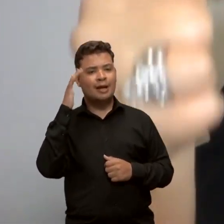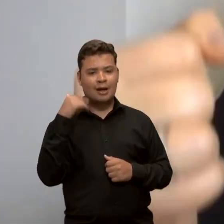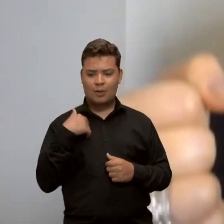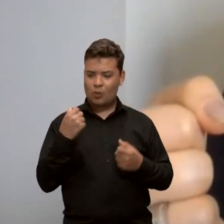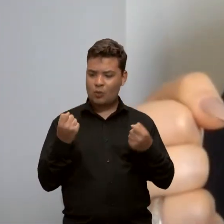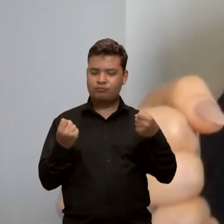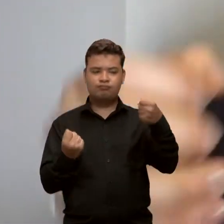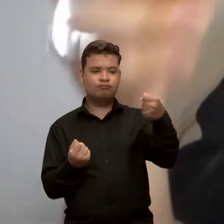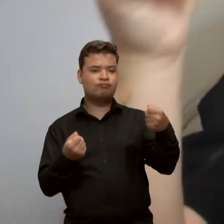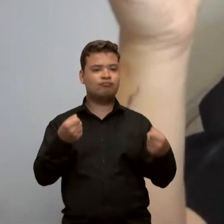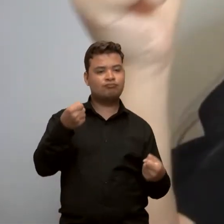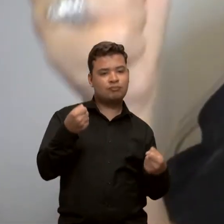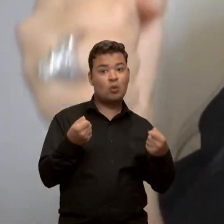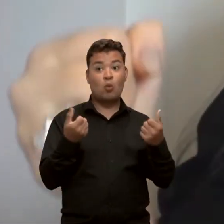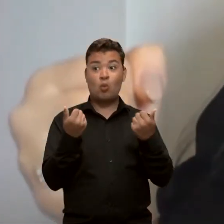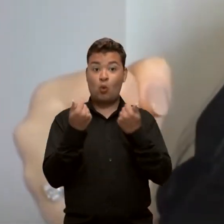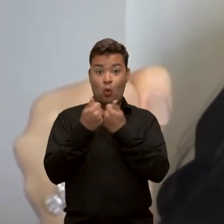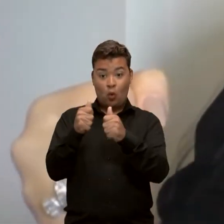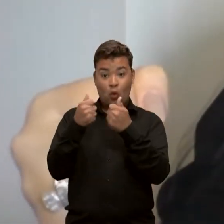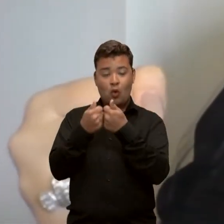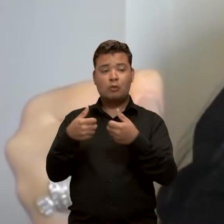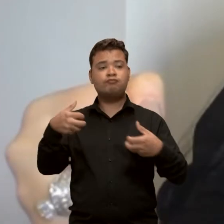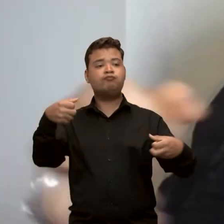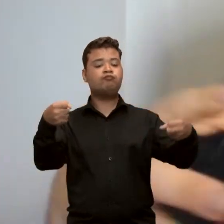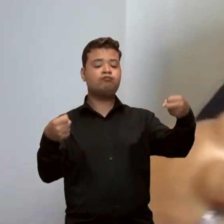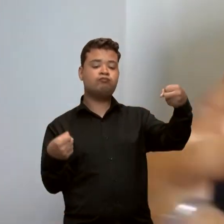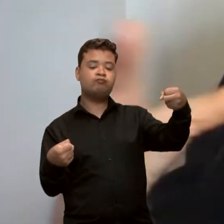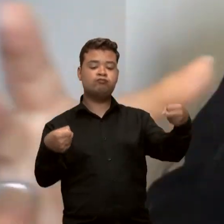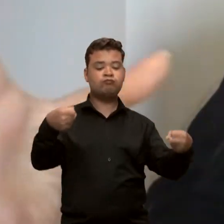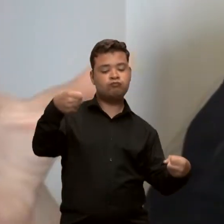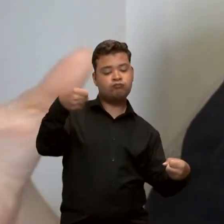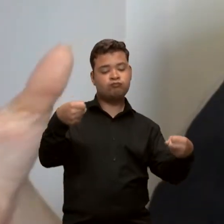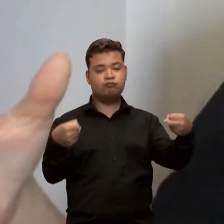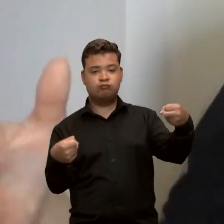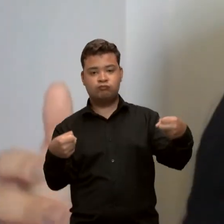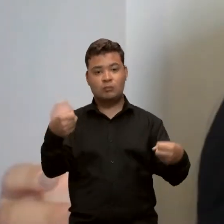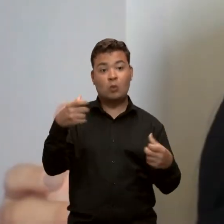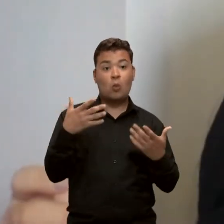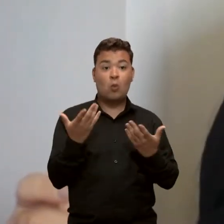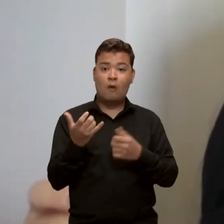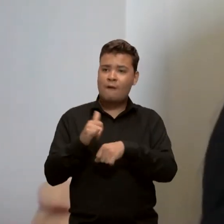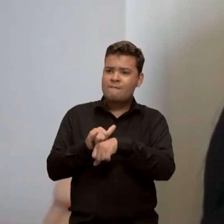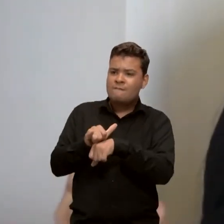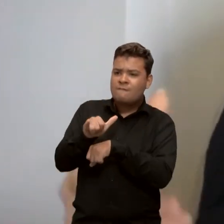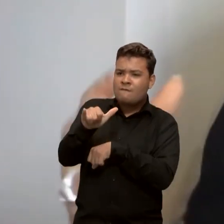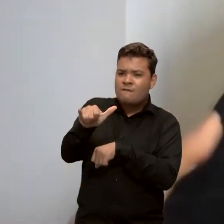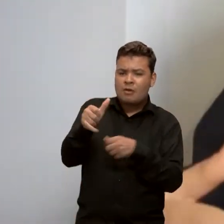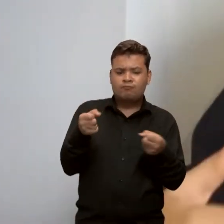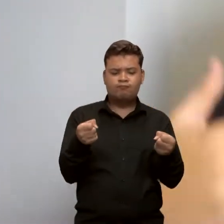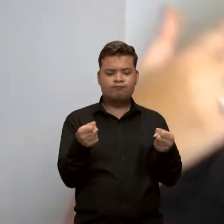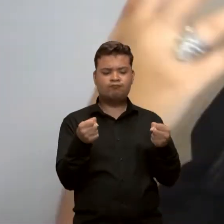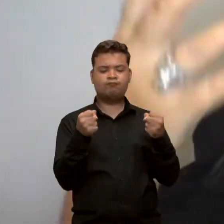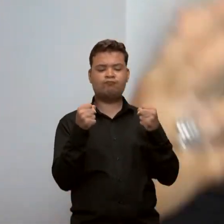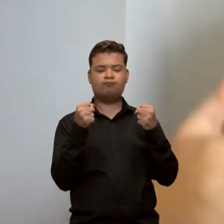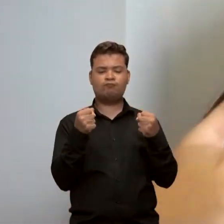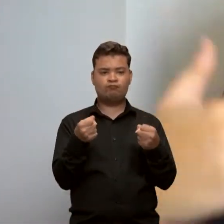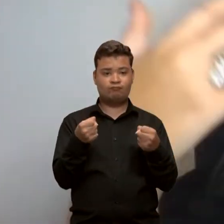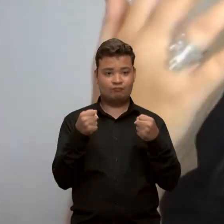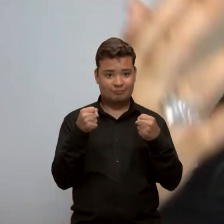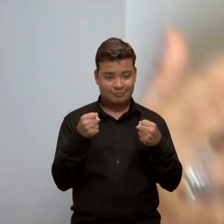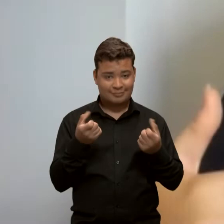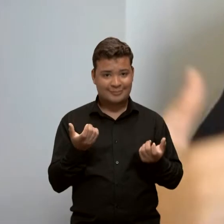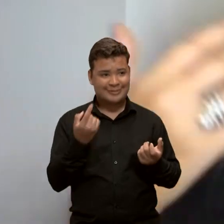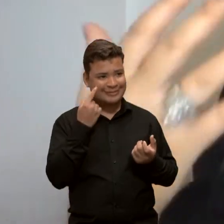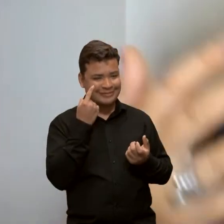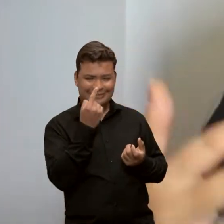um ônibus, que está controlando ali um avião. Existem inúmeros exemplos